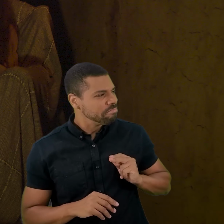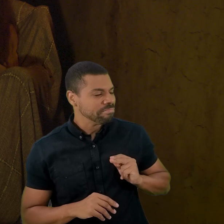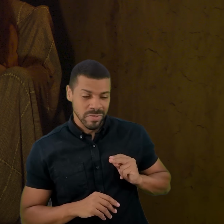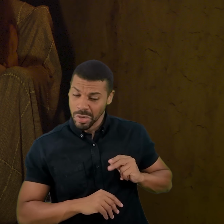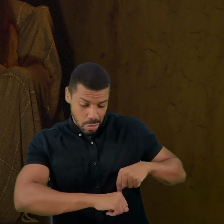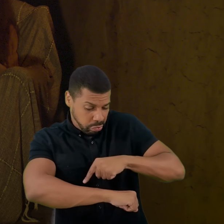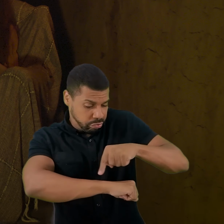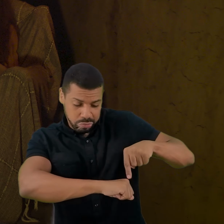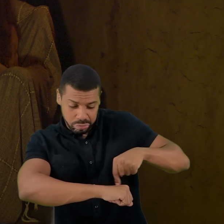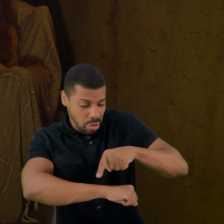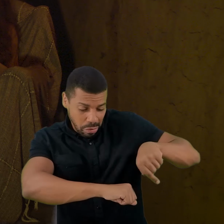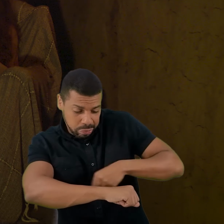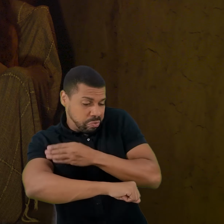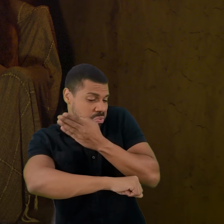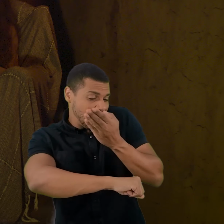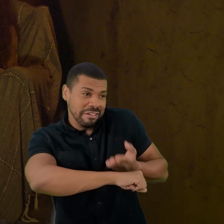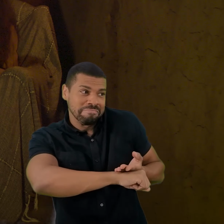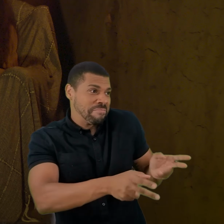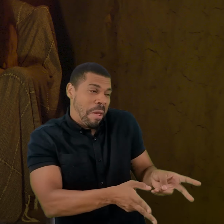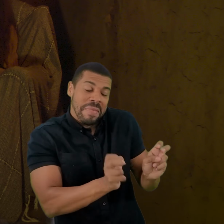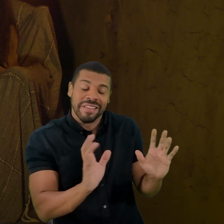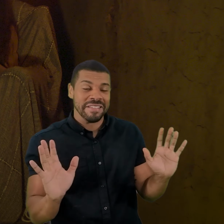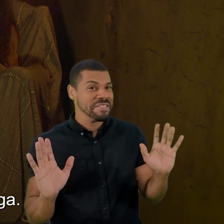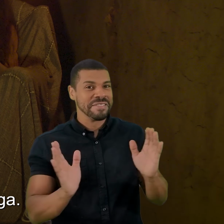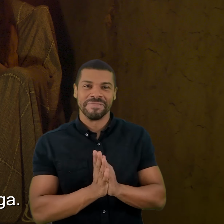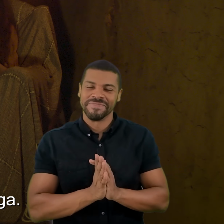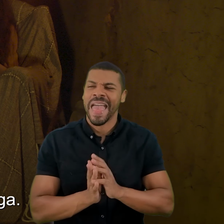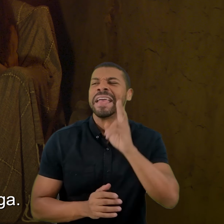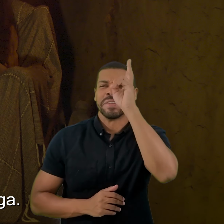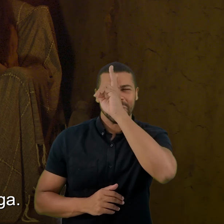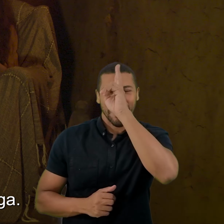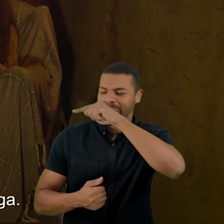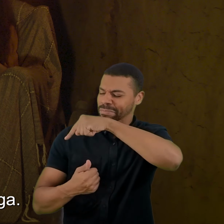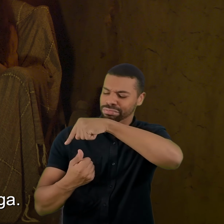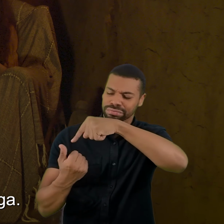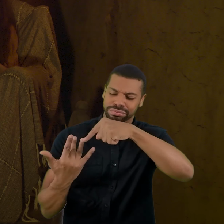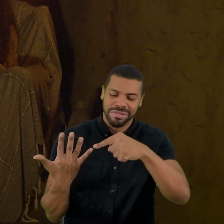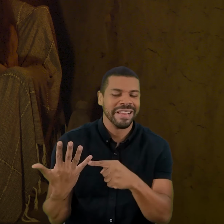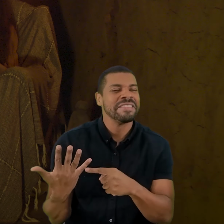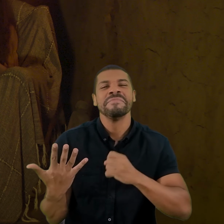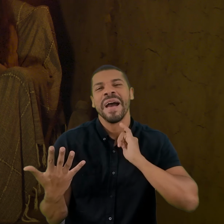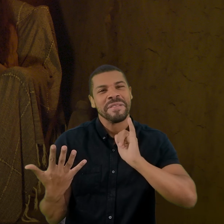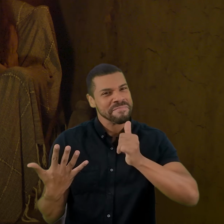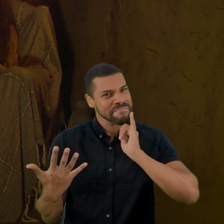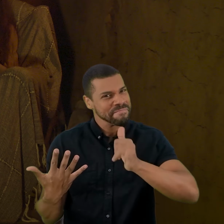Mulher, o tempo passou tão rápido que eu nem percebi. É muita história para contar,